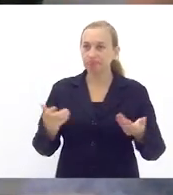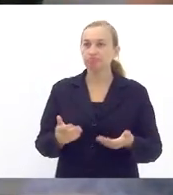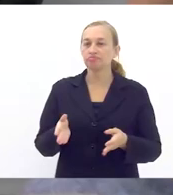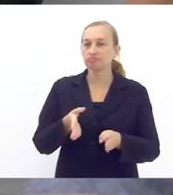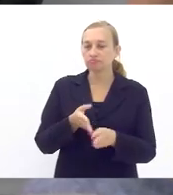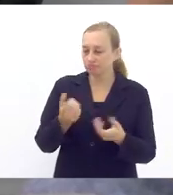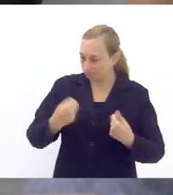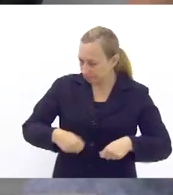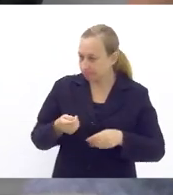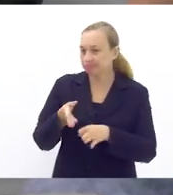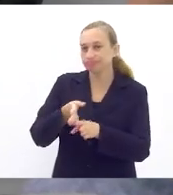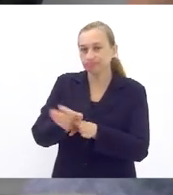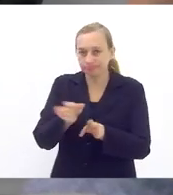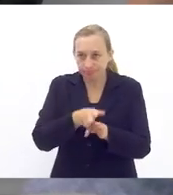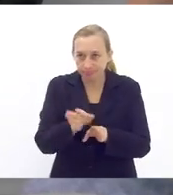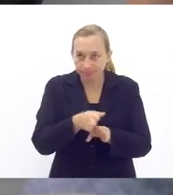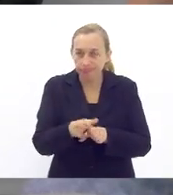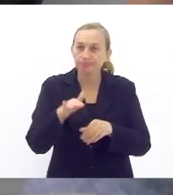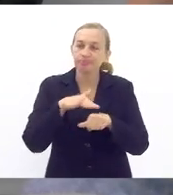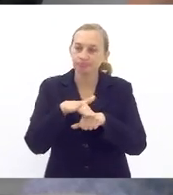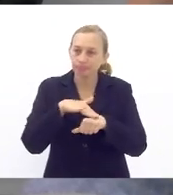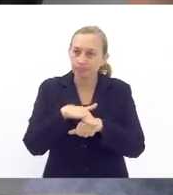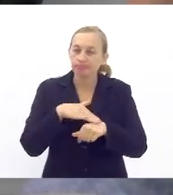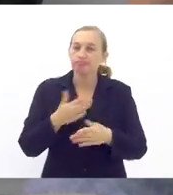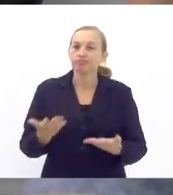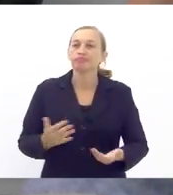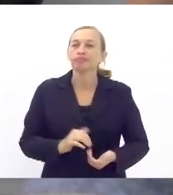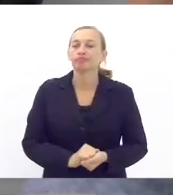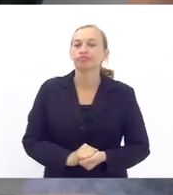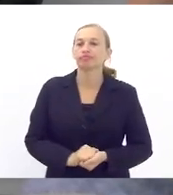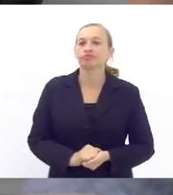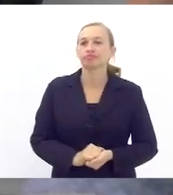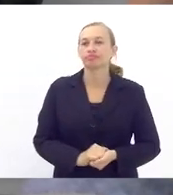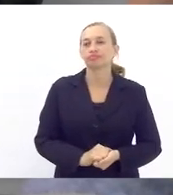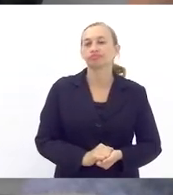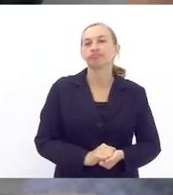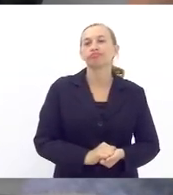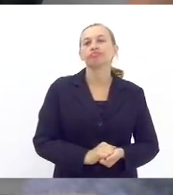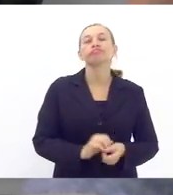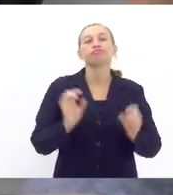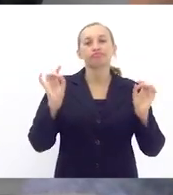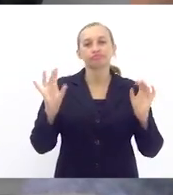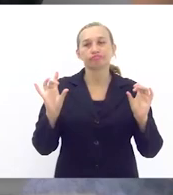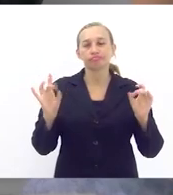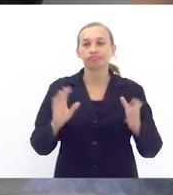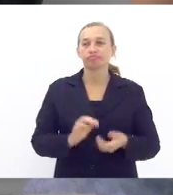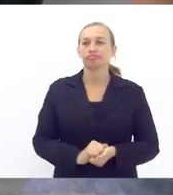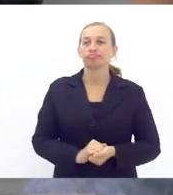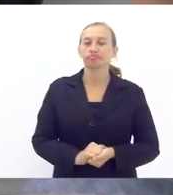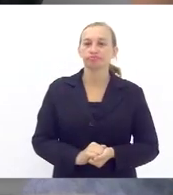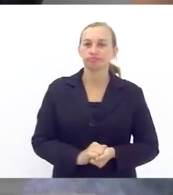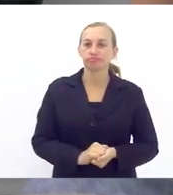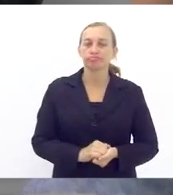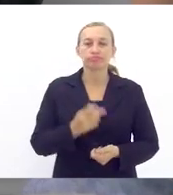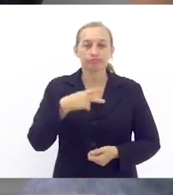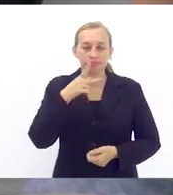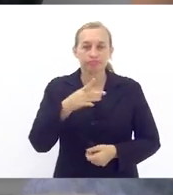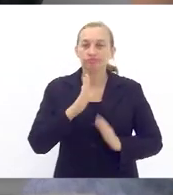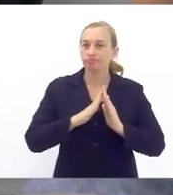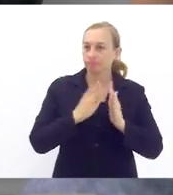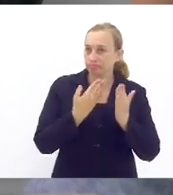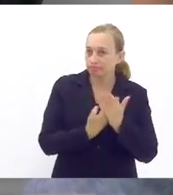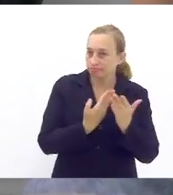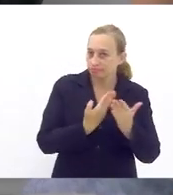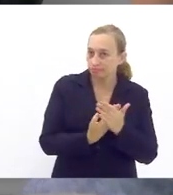de uma orientação um atendimento ou algo do tipo de forma muito especial por estarmos falando de uma escola